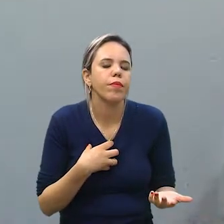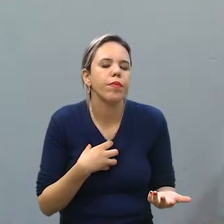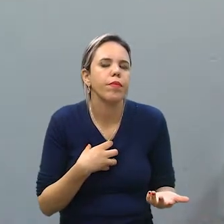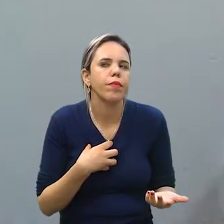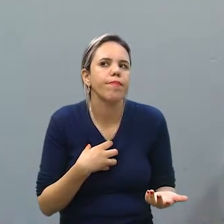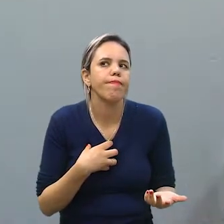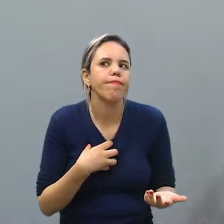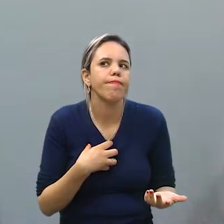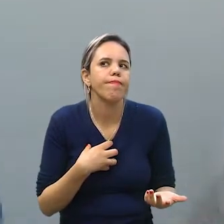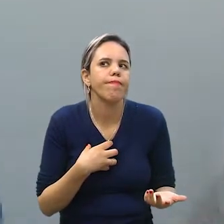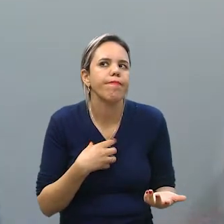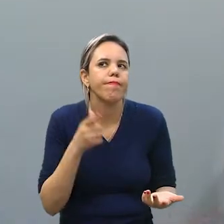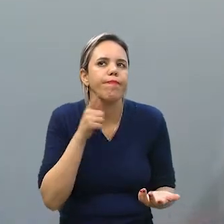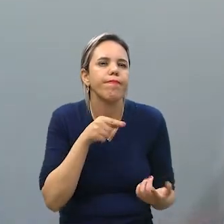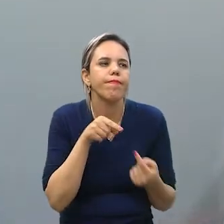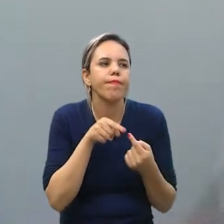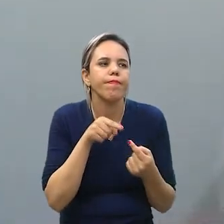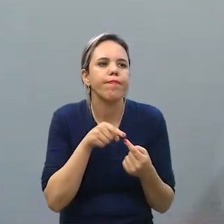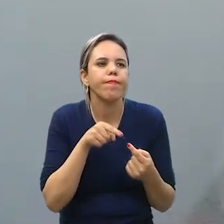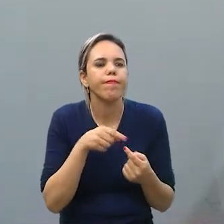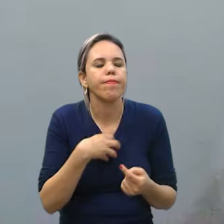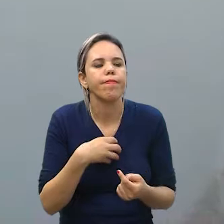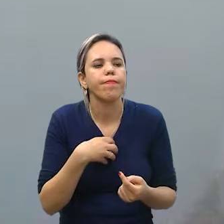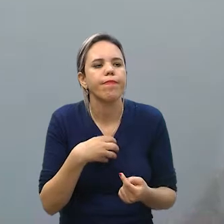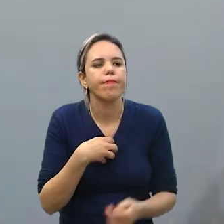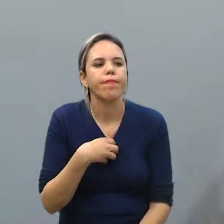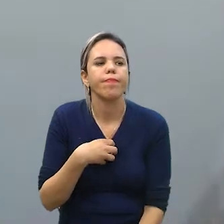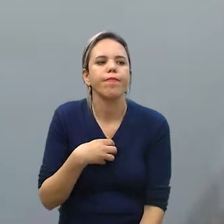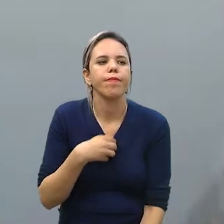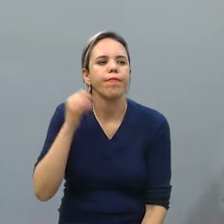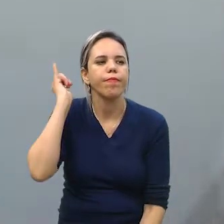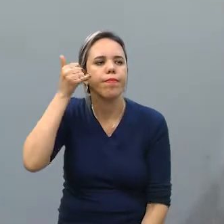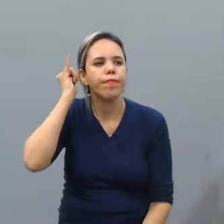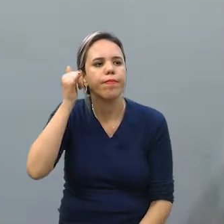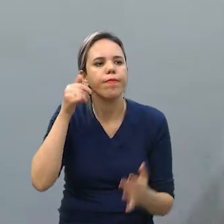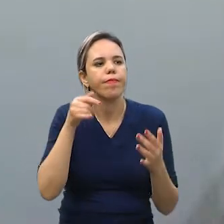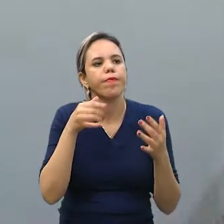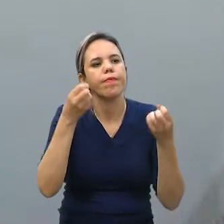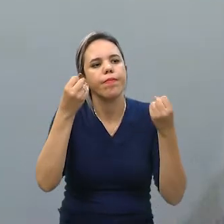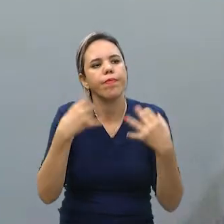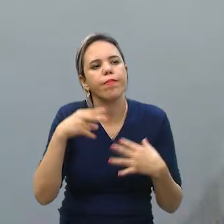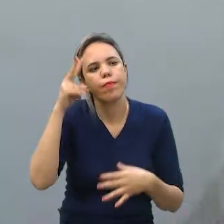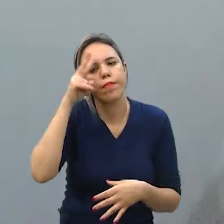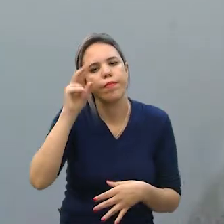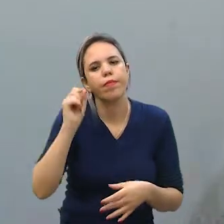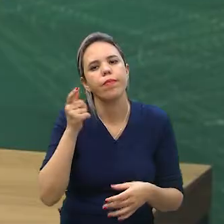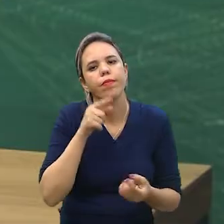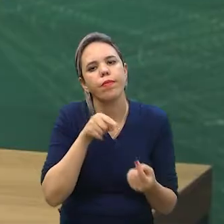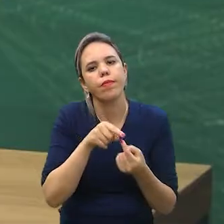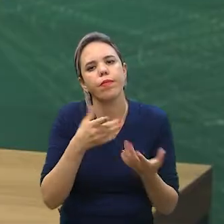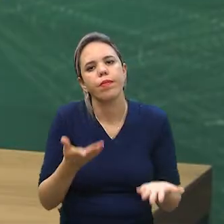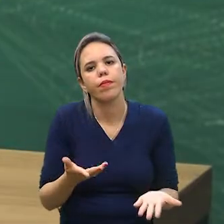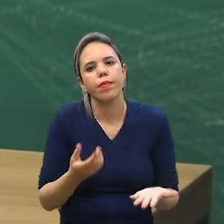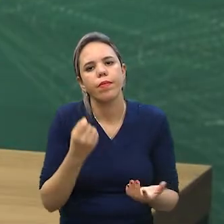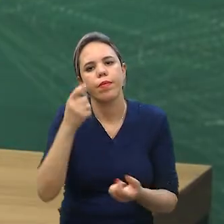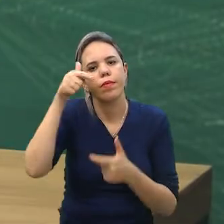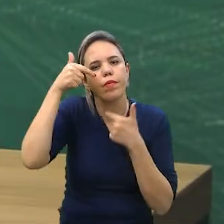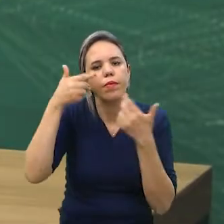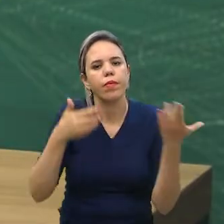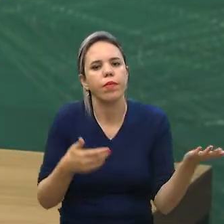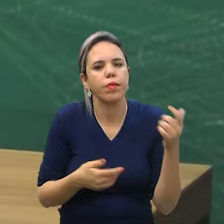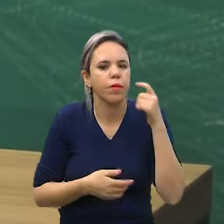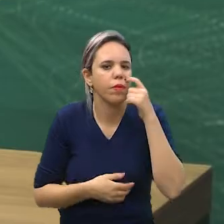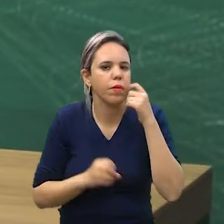afeta. Eu consigo me identificar com, por exemplo, o narrador que está contando a história, eu consigo me identificar com algum